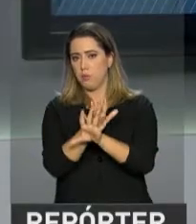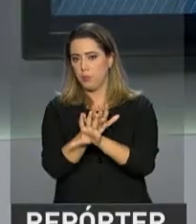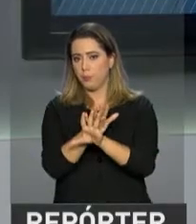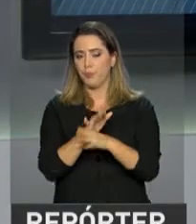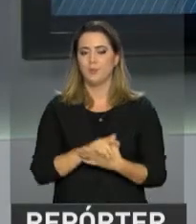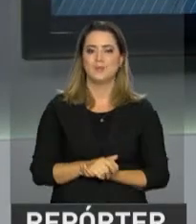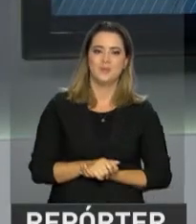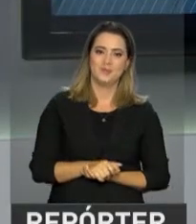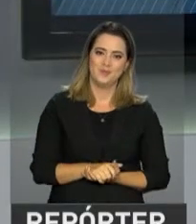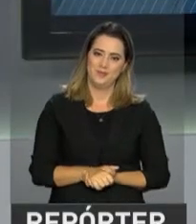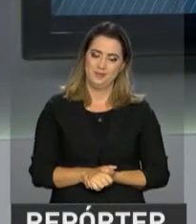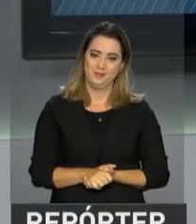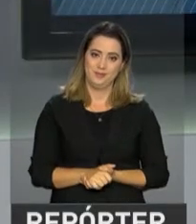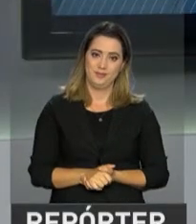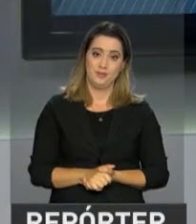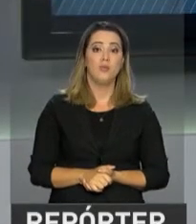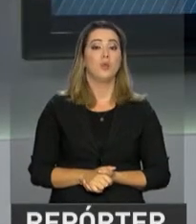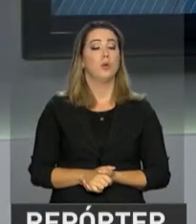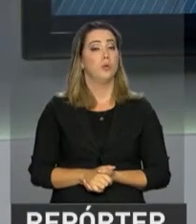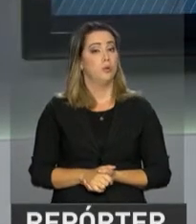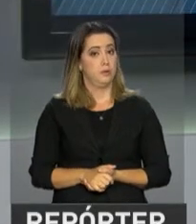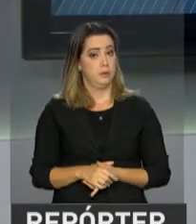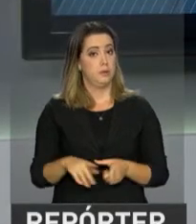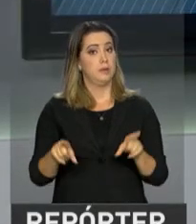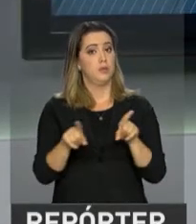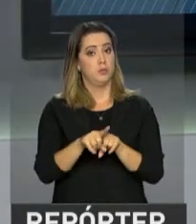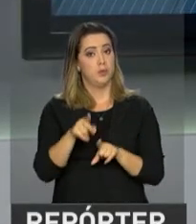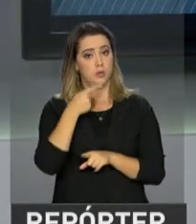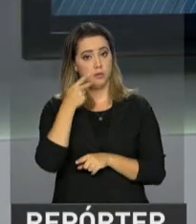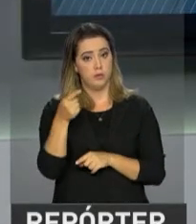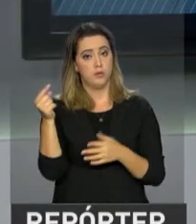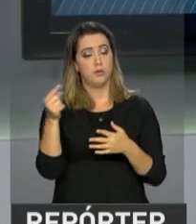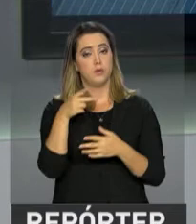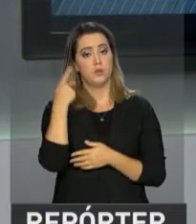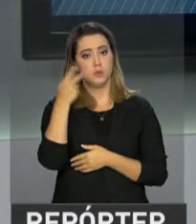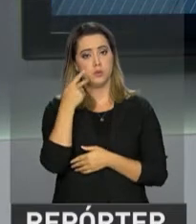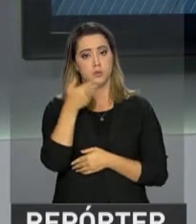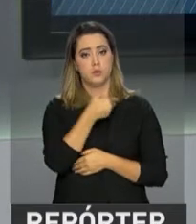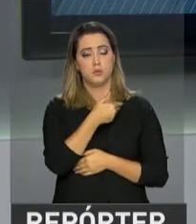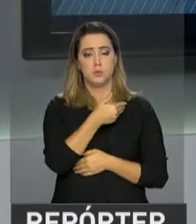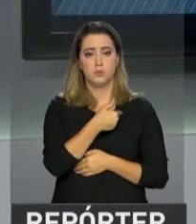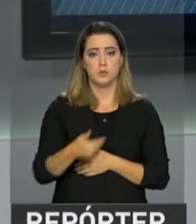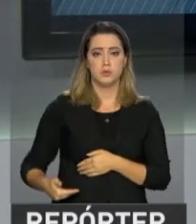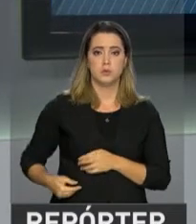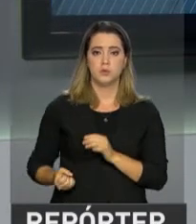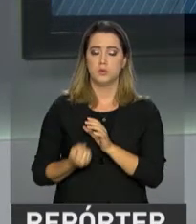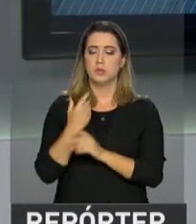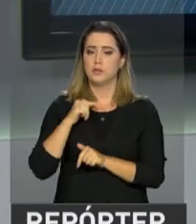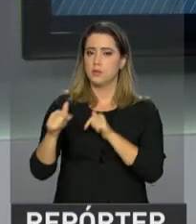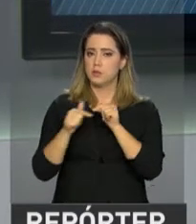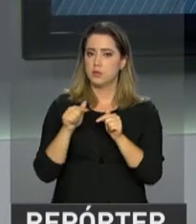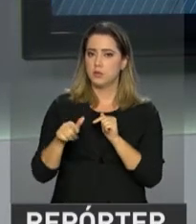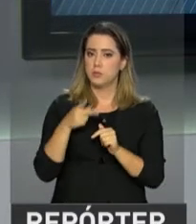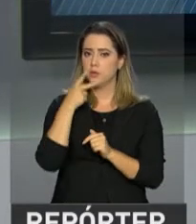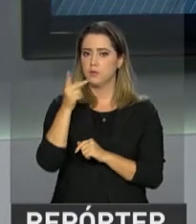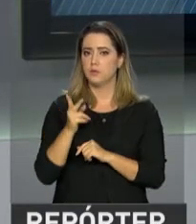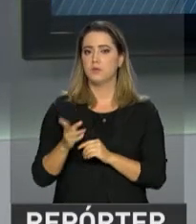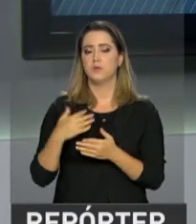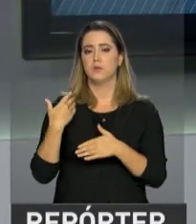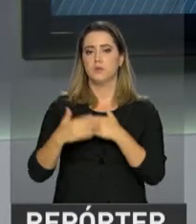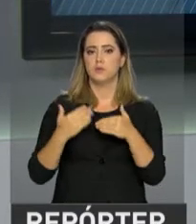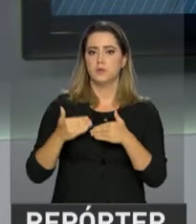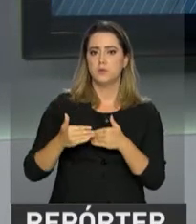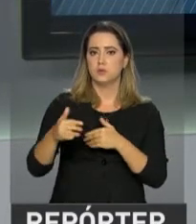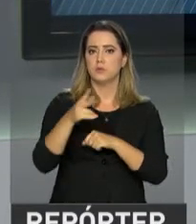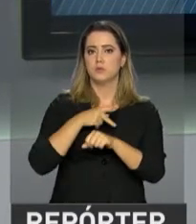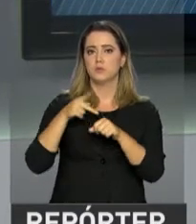o ministro henrique meirelles falou também sobre as políticas públicas para geração de emprego meirelles disse que o país atravessou nos